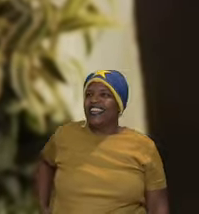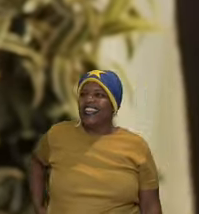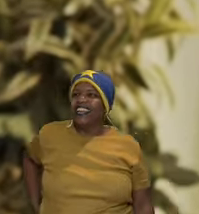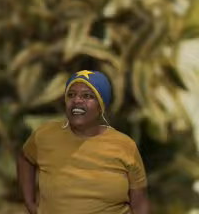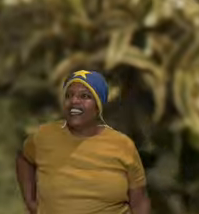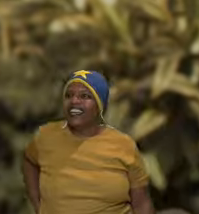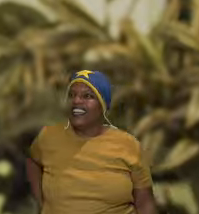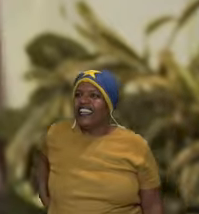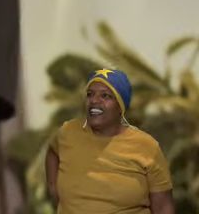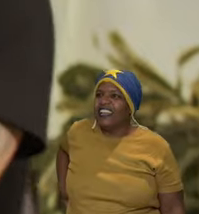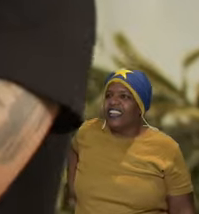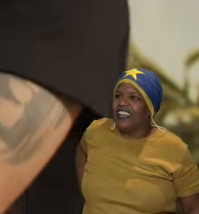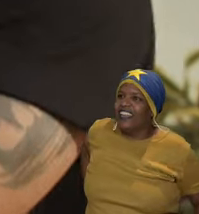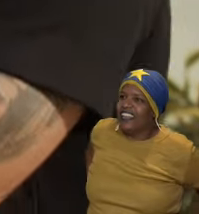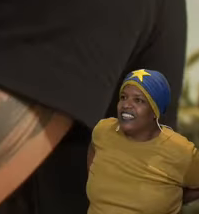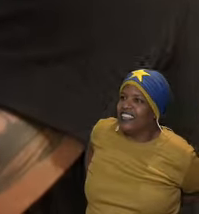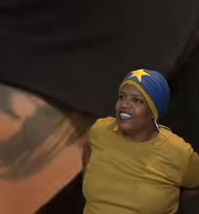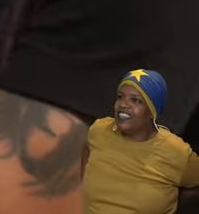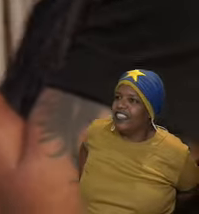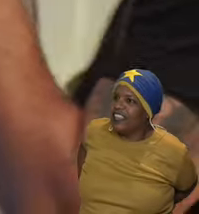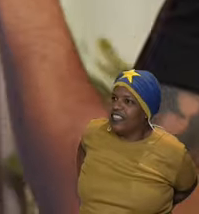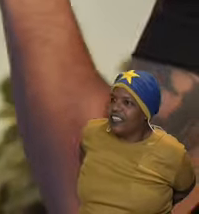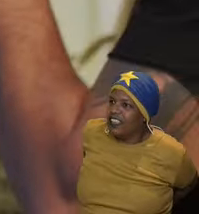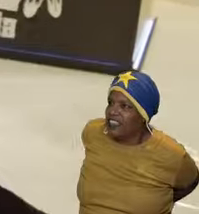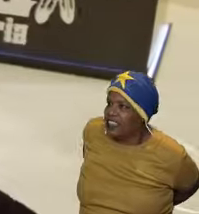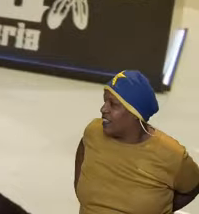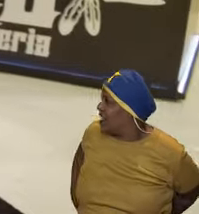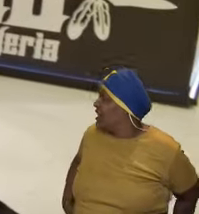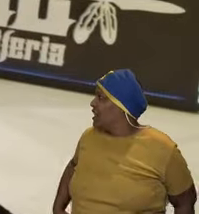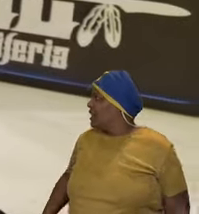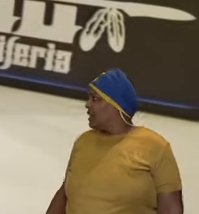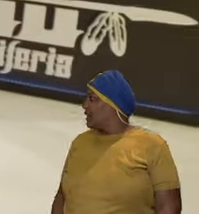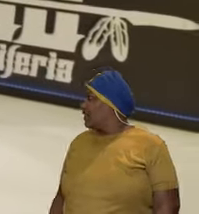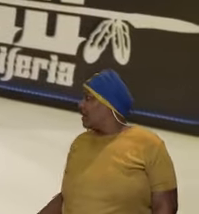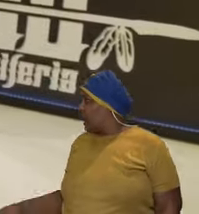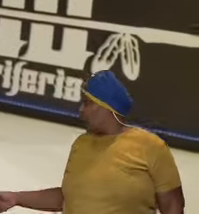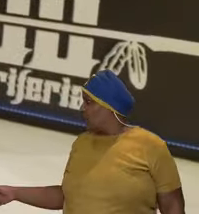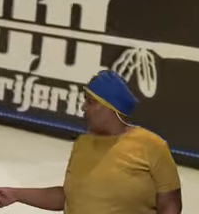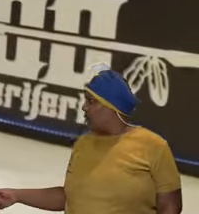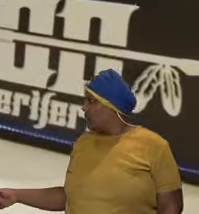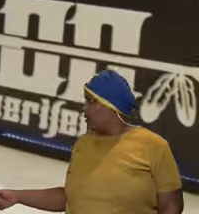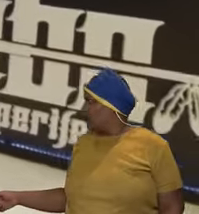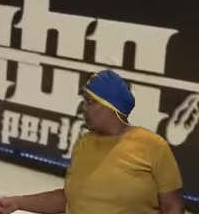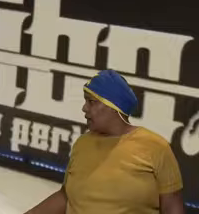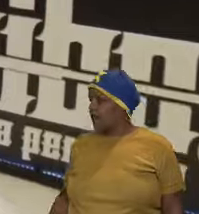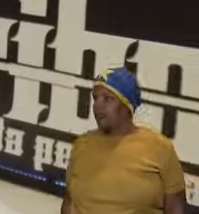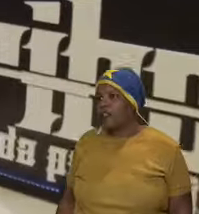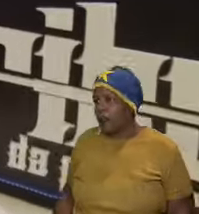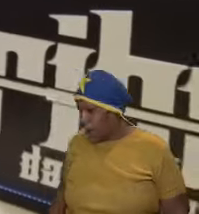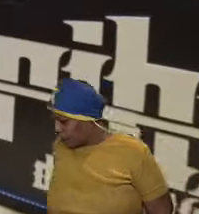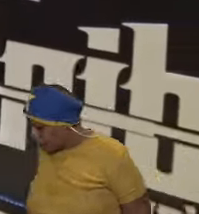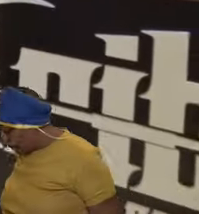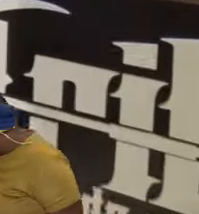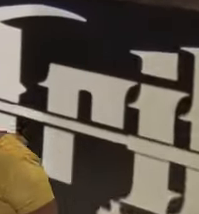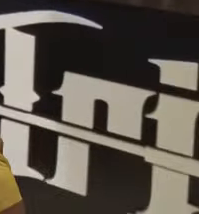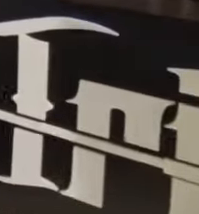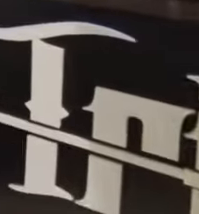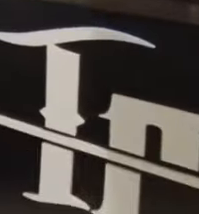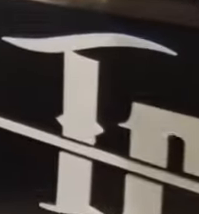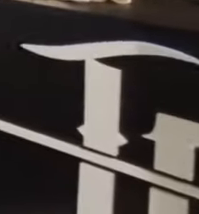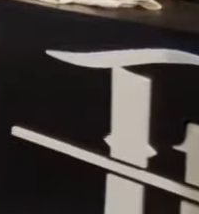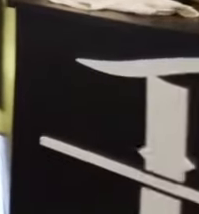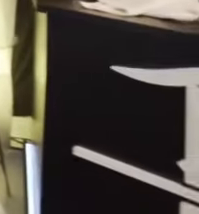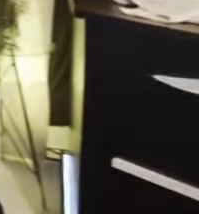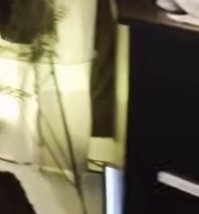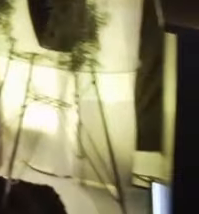Ah, nosso mano. Plano, hein? Nosso plano. Bom demais, hein, mano? Ixi, mano. Velho, vou arriscar até uma parada aqui. Eu não sei